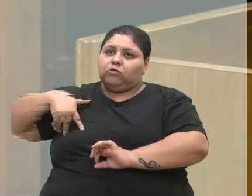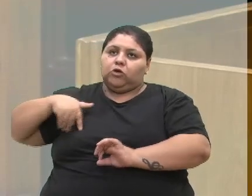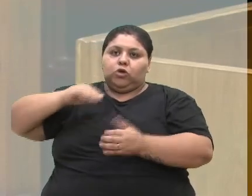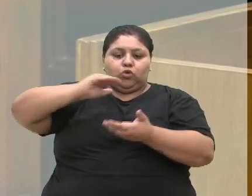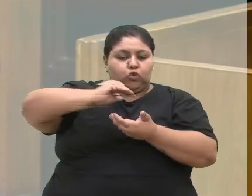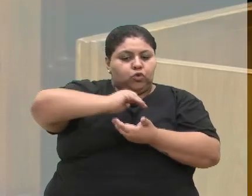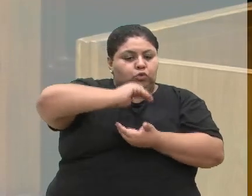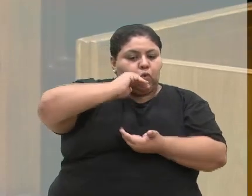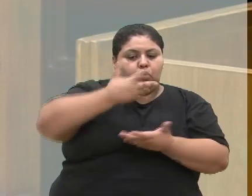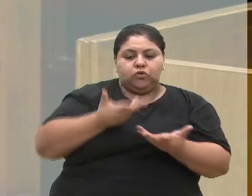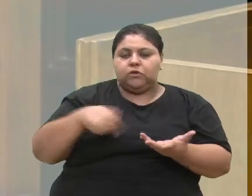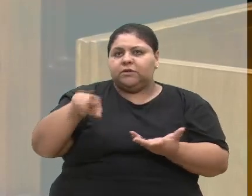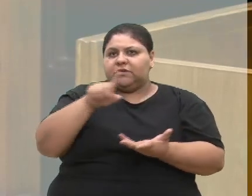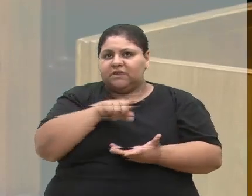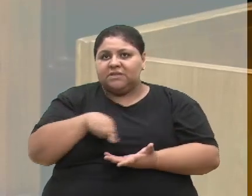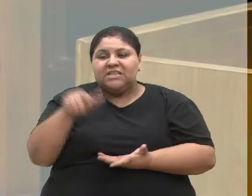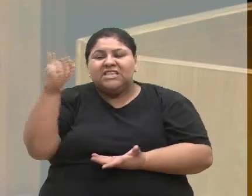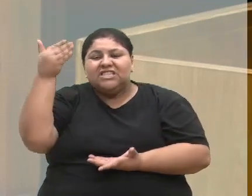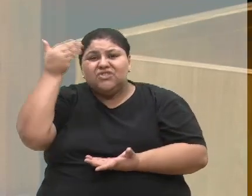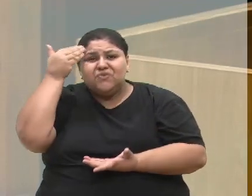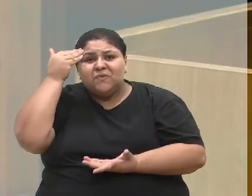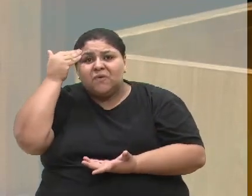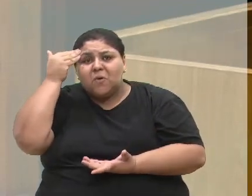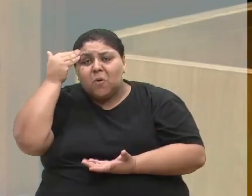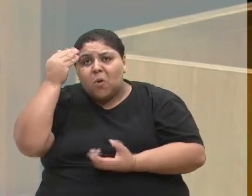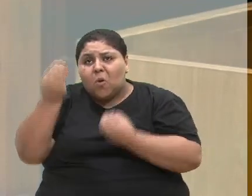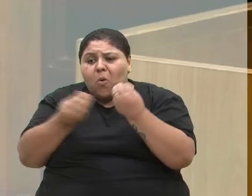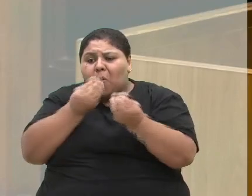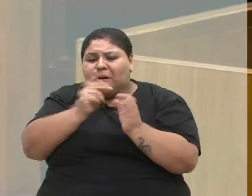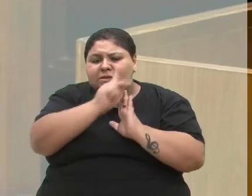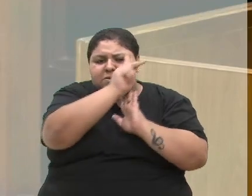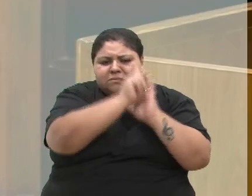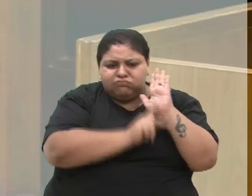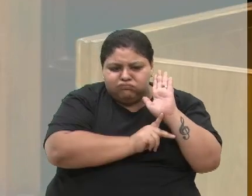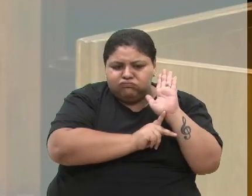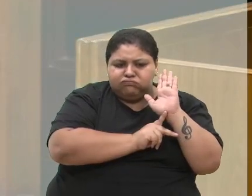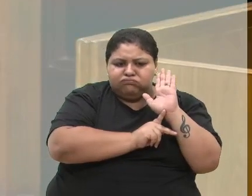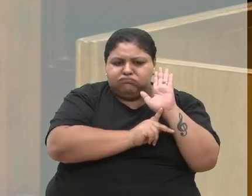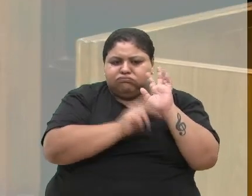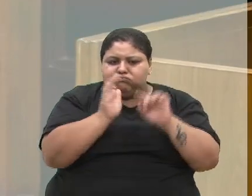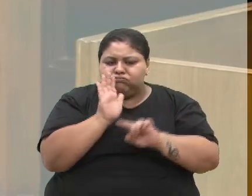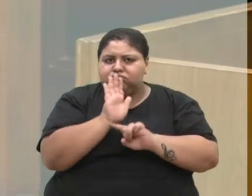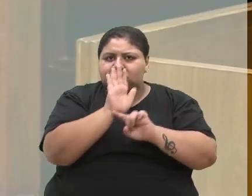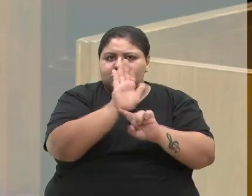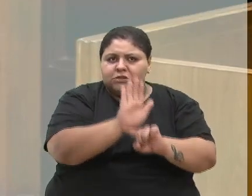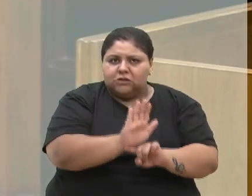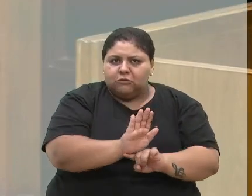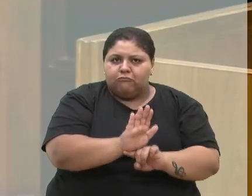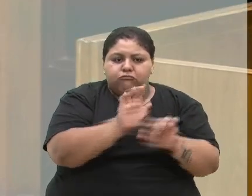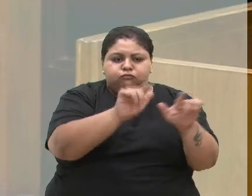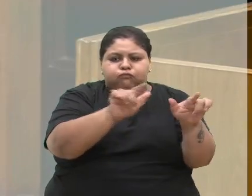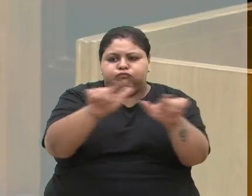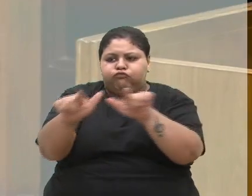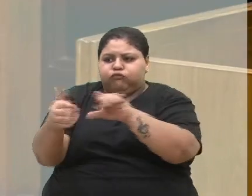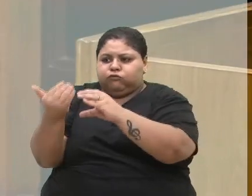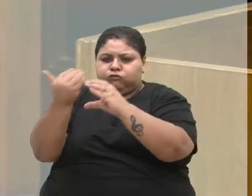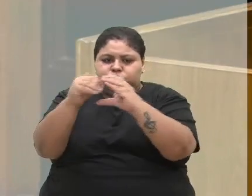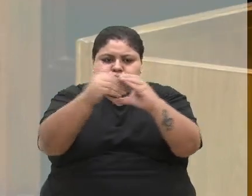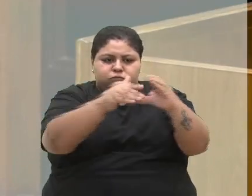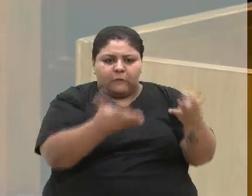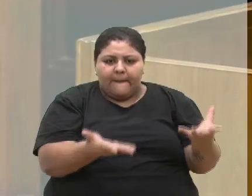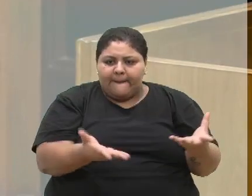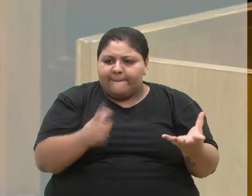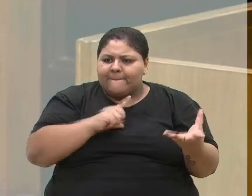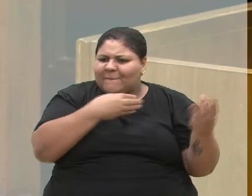Idoso. Então, a gente sabe quais são os projetos que serão beneficiados, onde esse recurso será investido, e tem